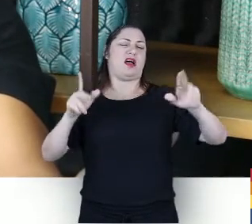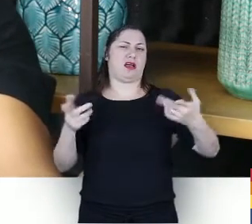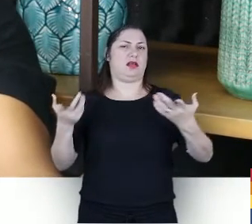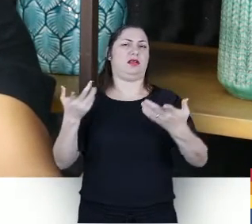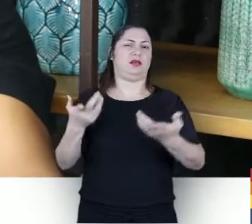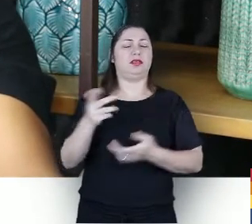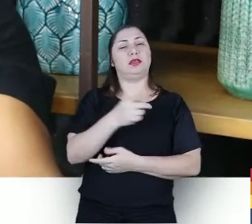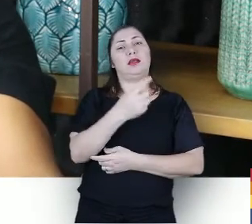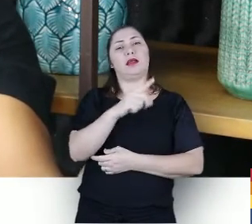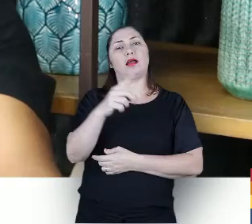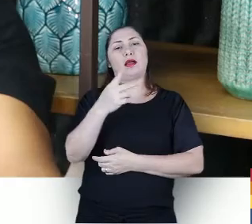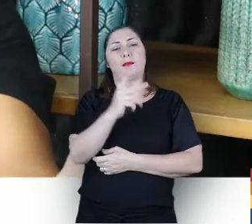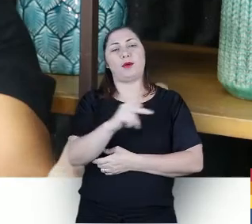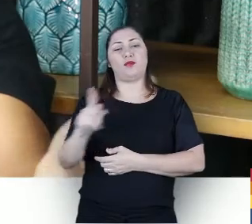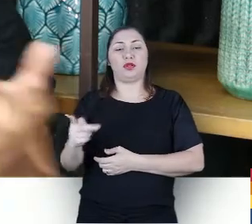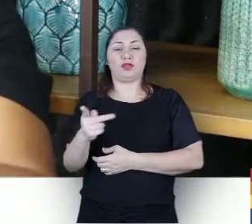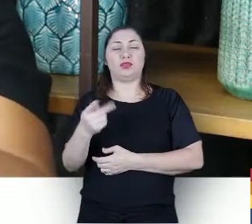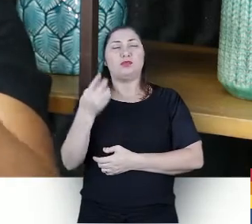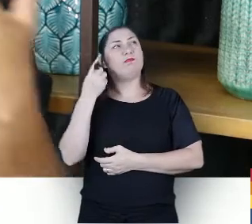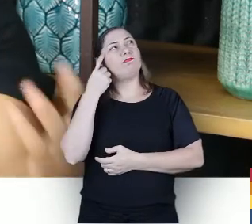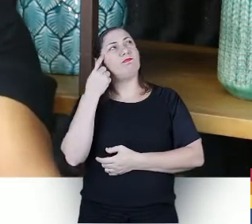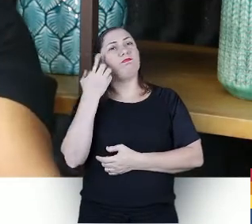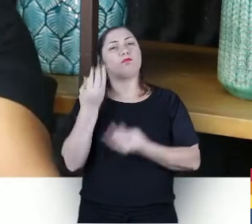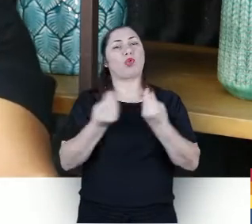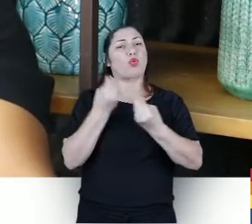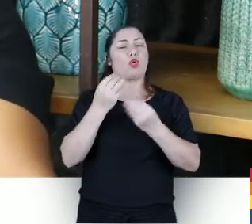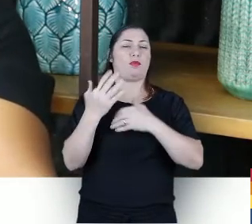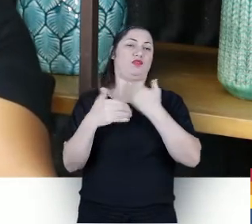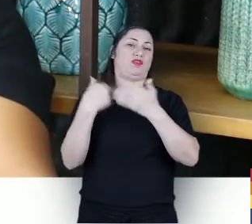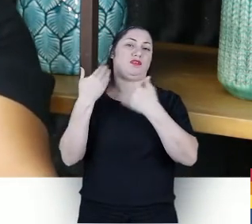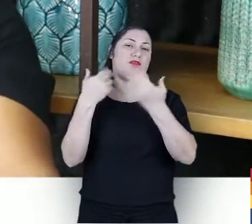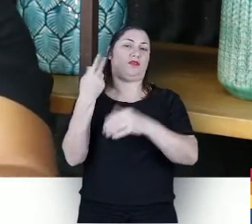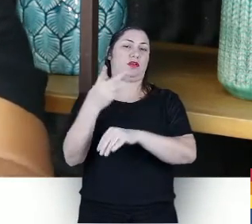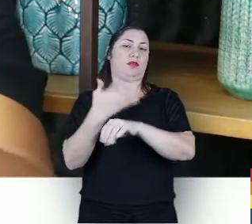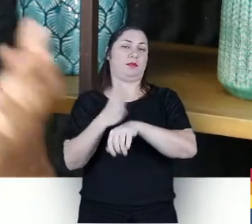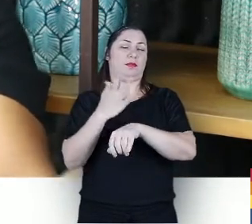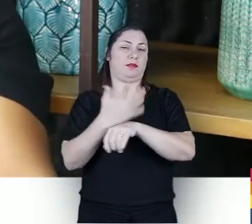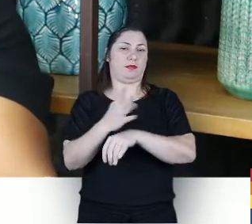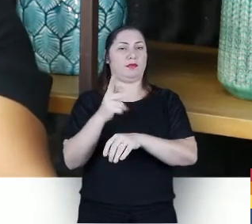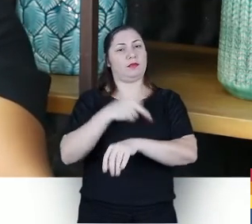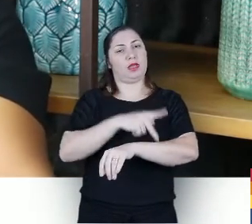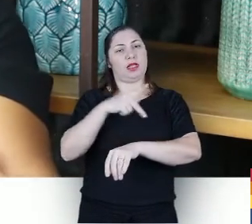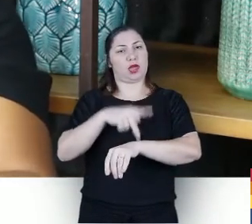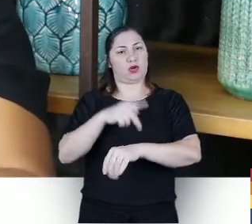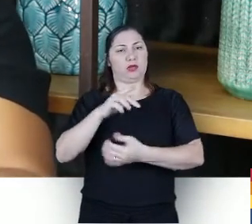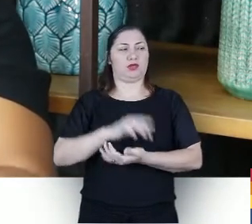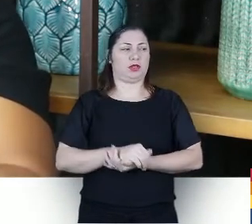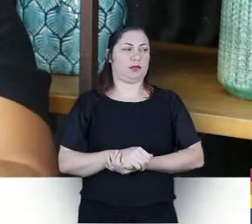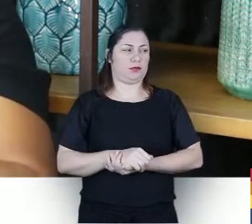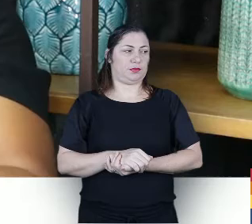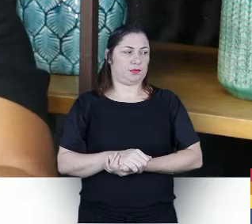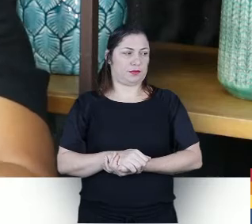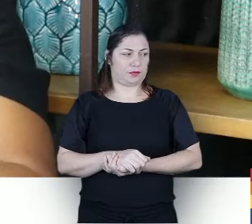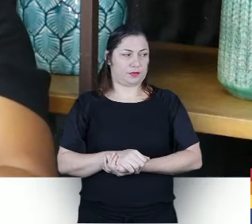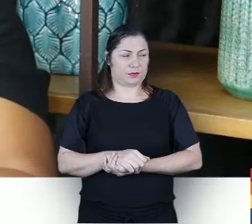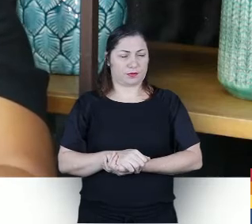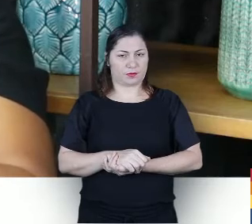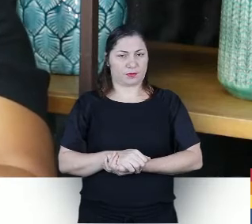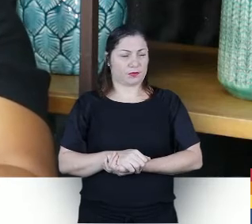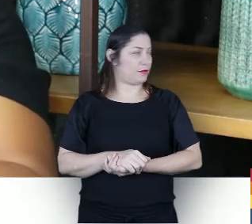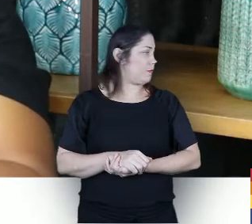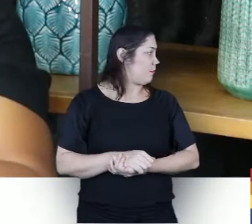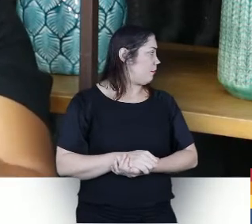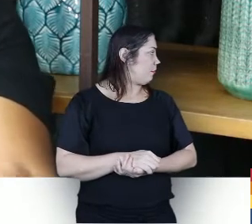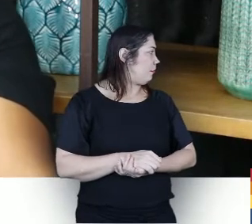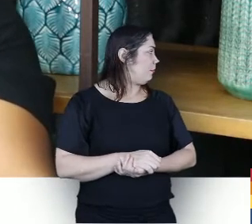que mais que tem ali? Aprendizagem por problemas, né? Então, são várias possibilidades. Aí cabe ao professor como ele vai desenvolver,